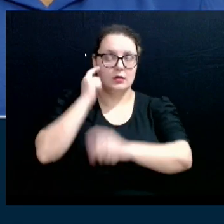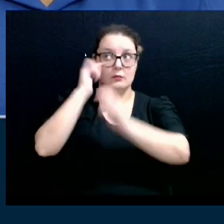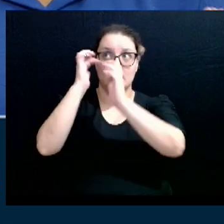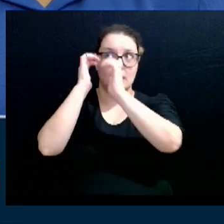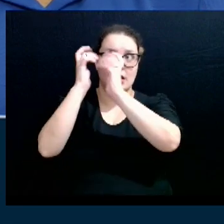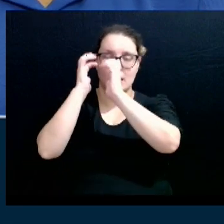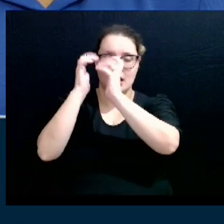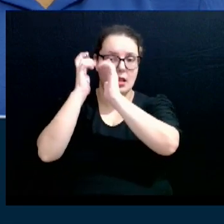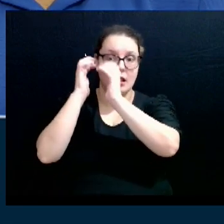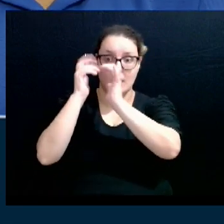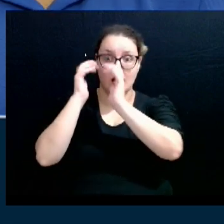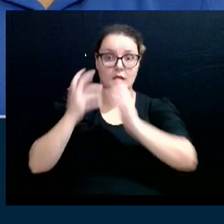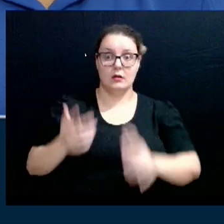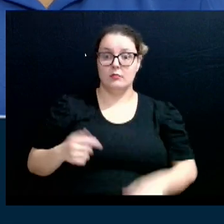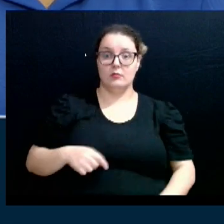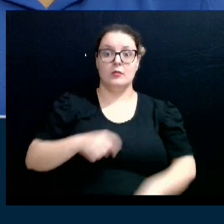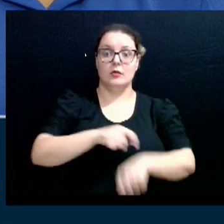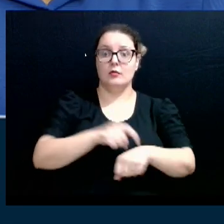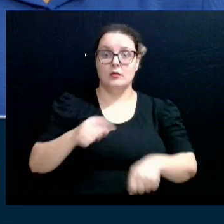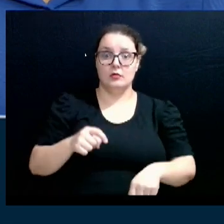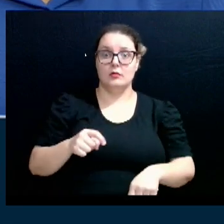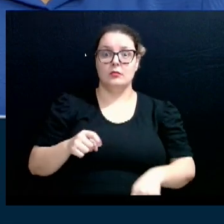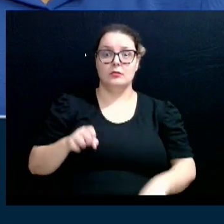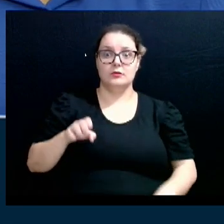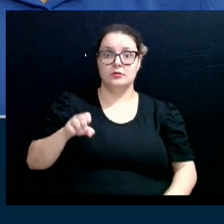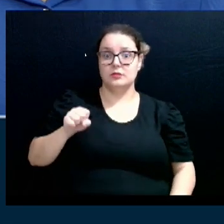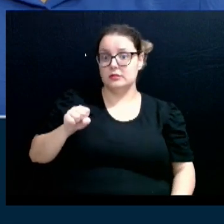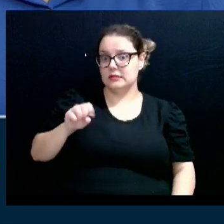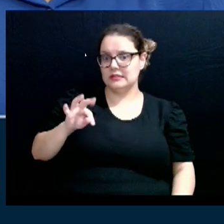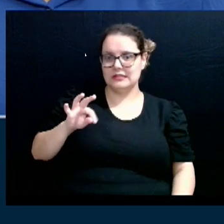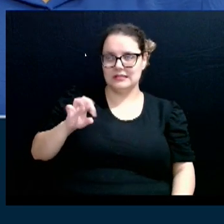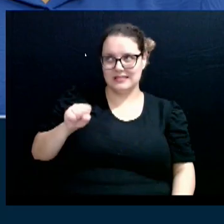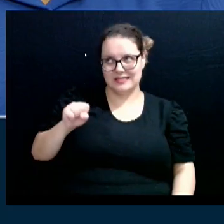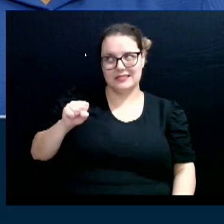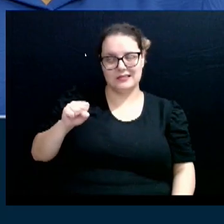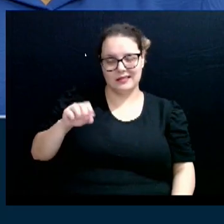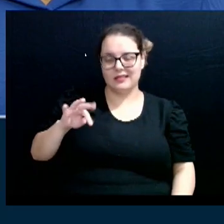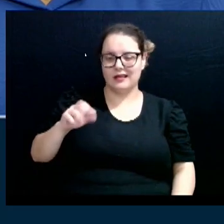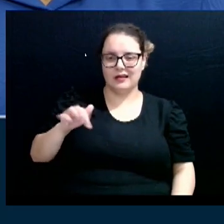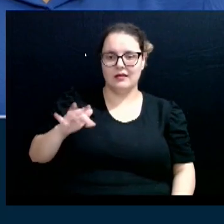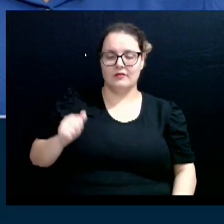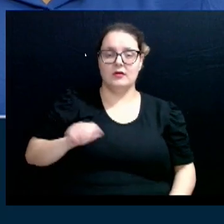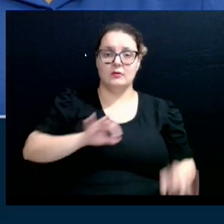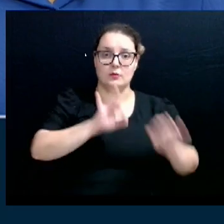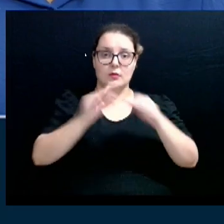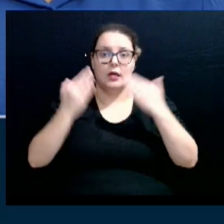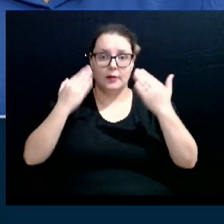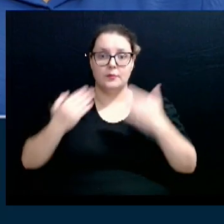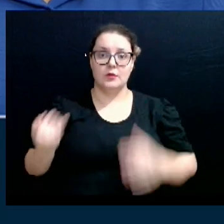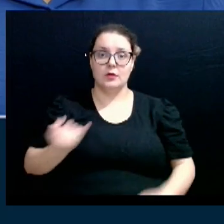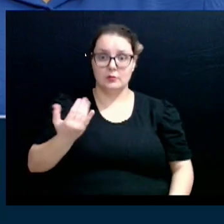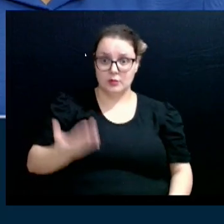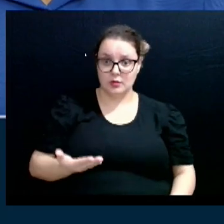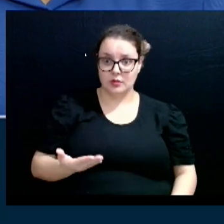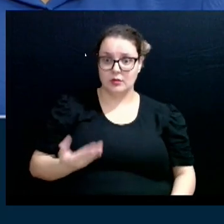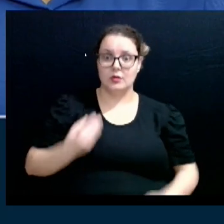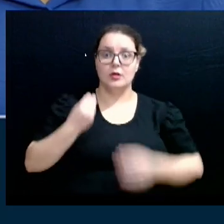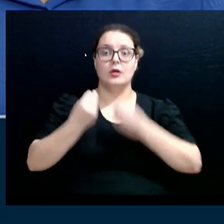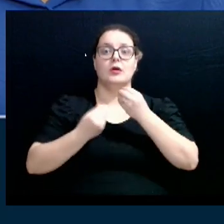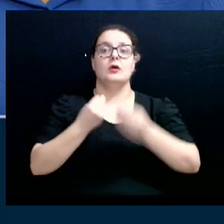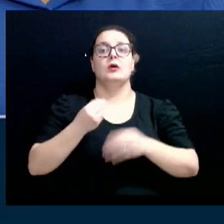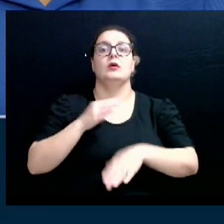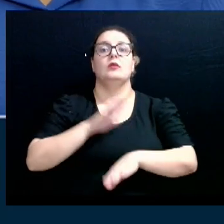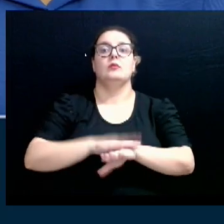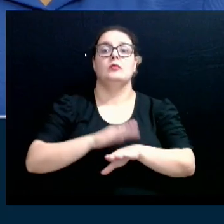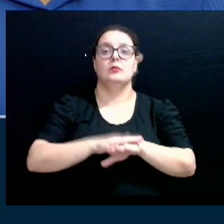numa situação de estafa muito grande. Então, o acompanhamento psicológico, a importância disso e como que isso funciona na prática, no